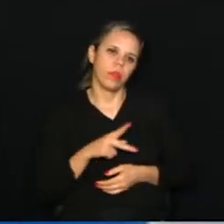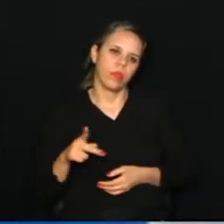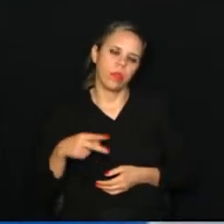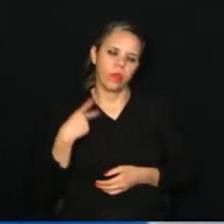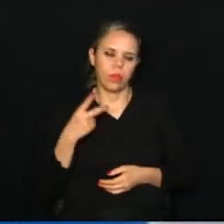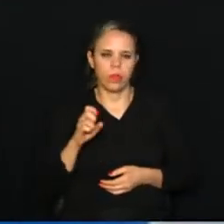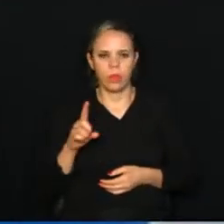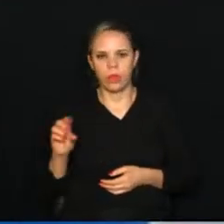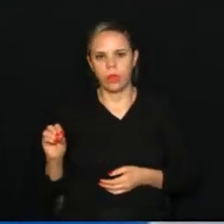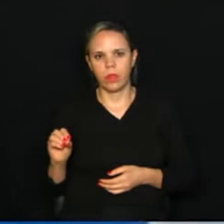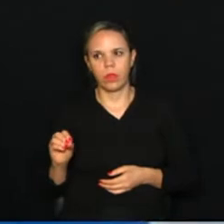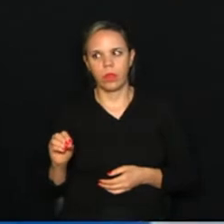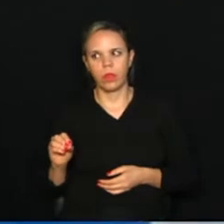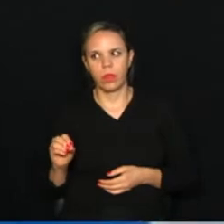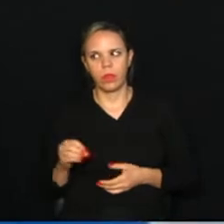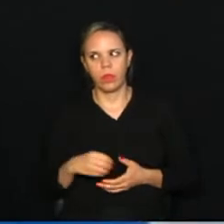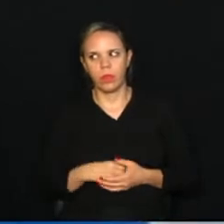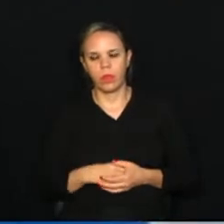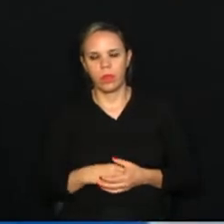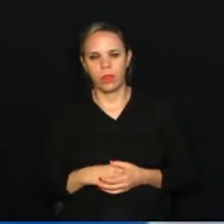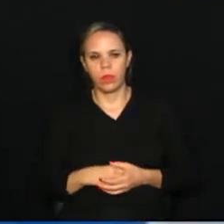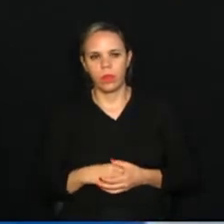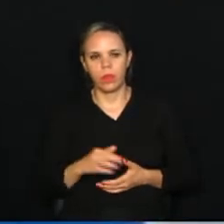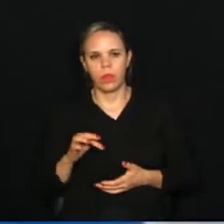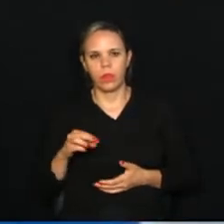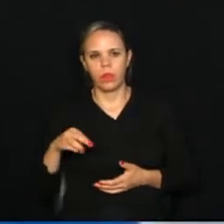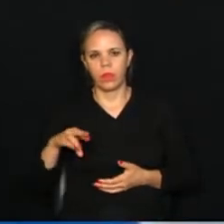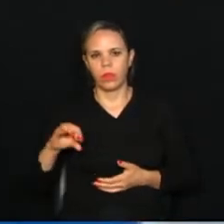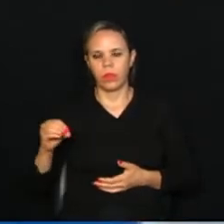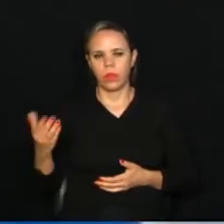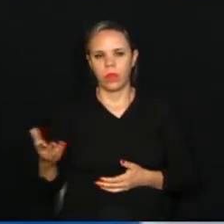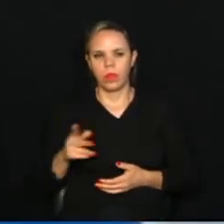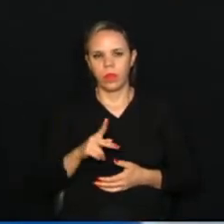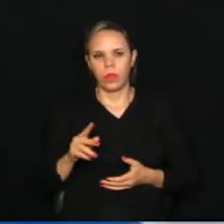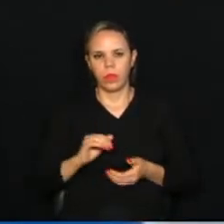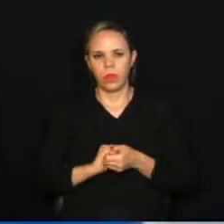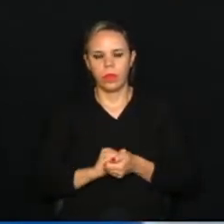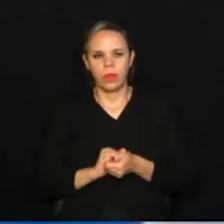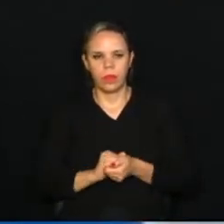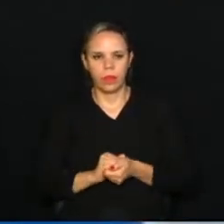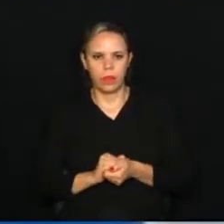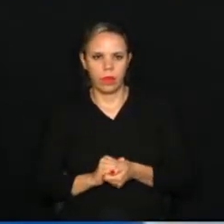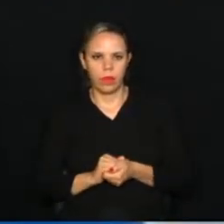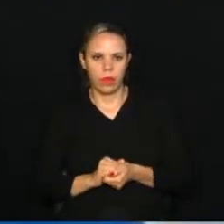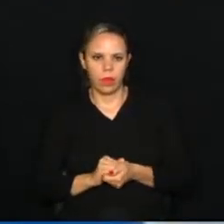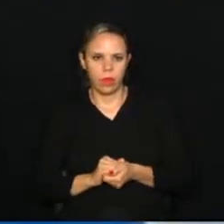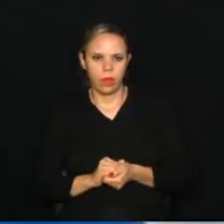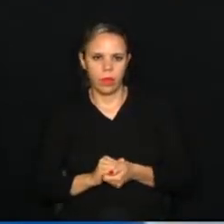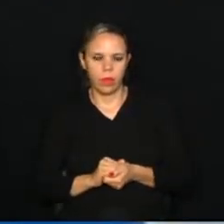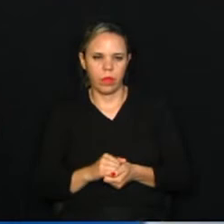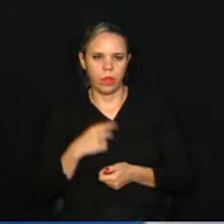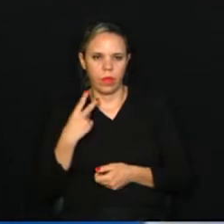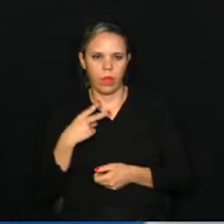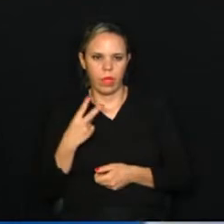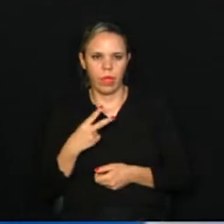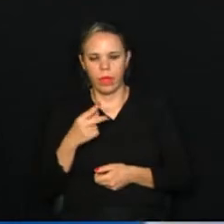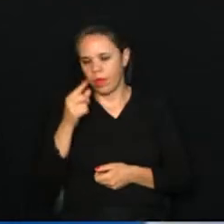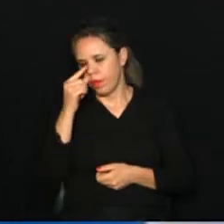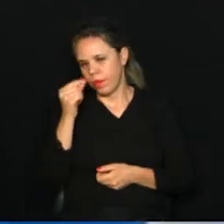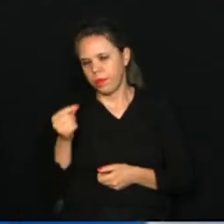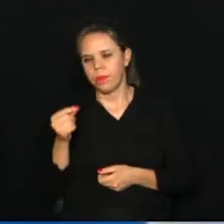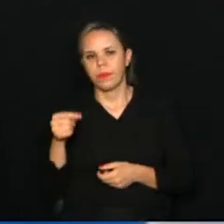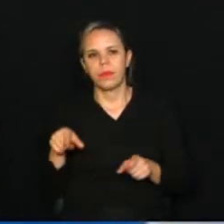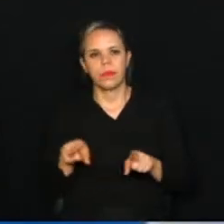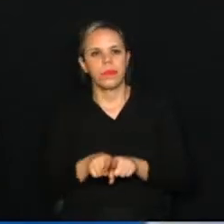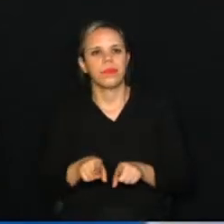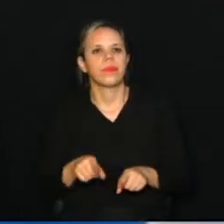Coelho e diretor Márcio Fernando. Saudações ao vereador Arnaldo Salvetti